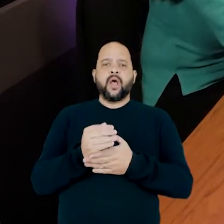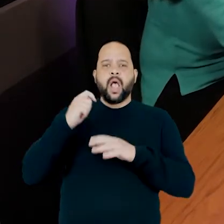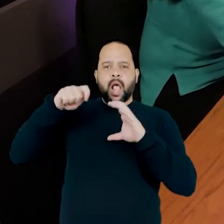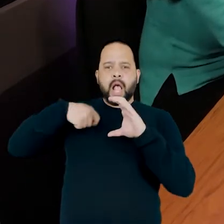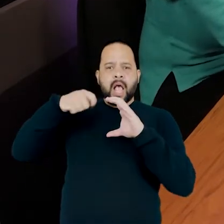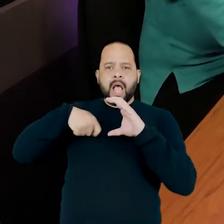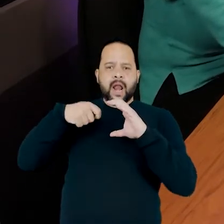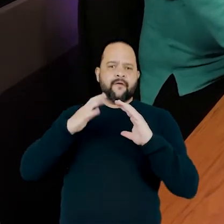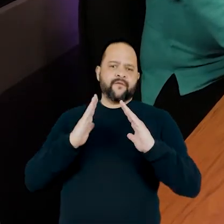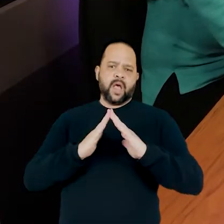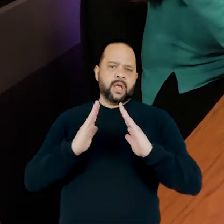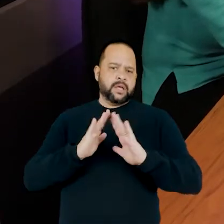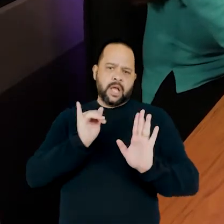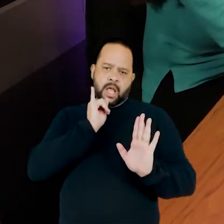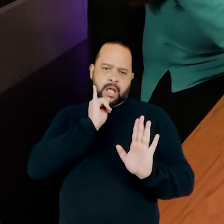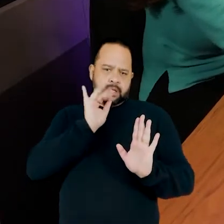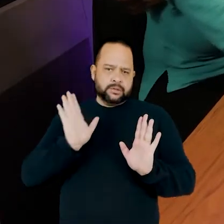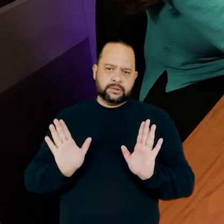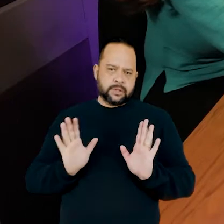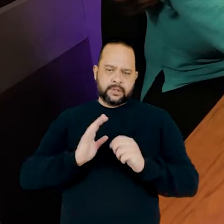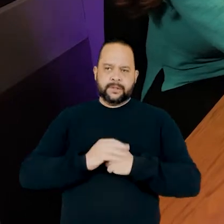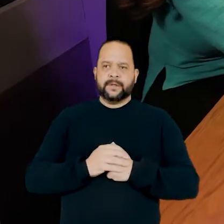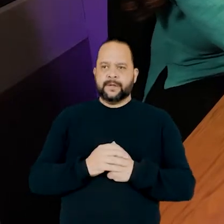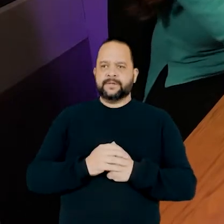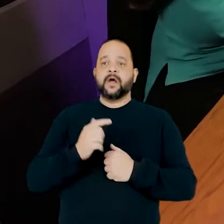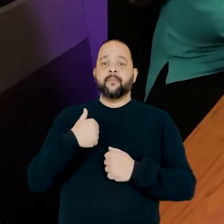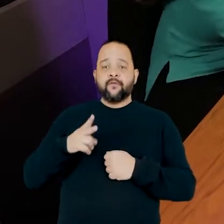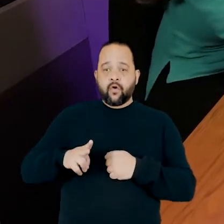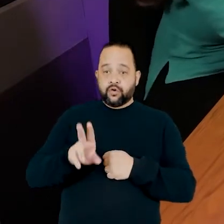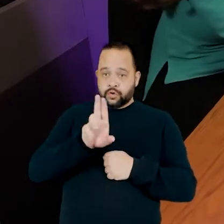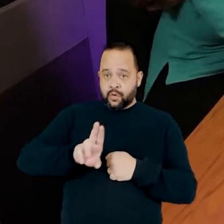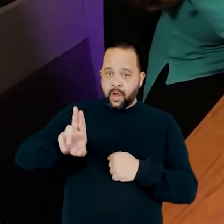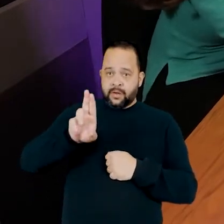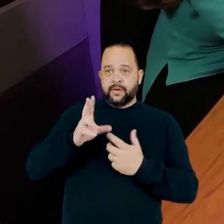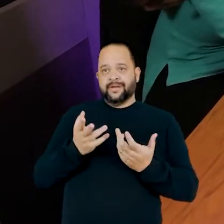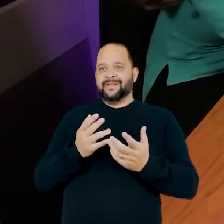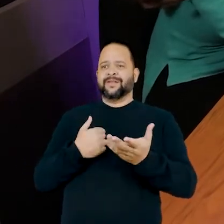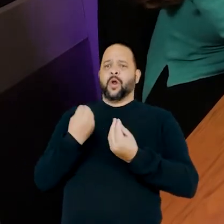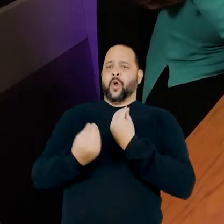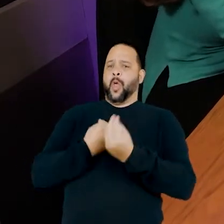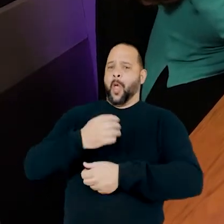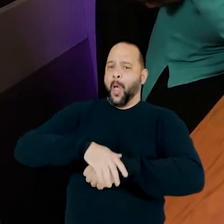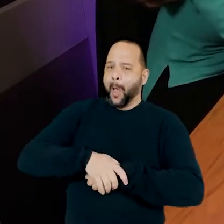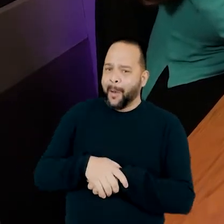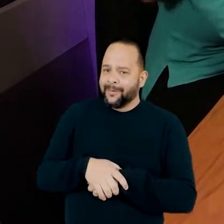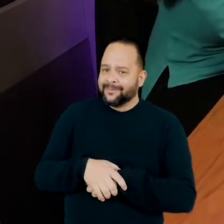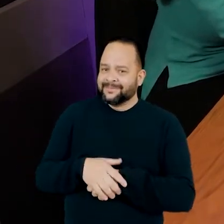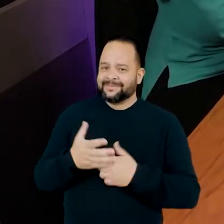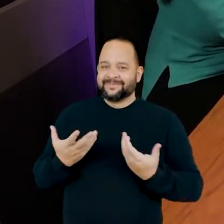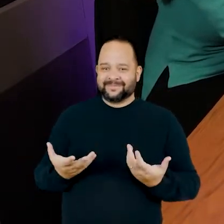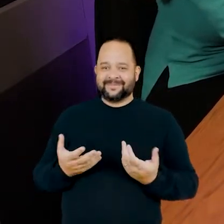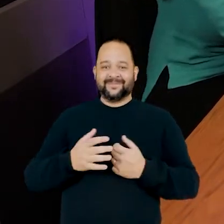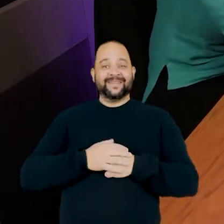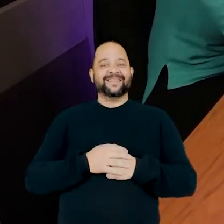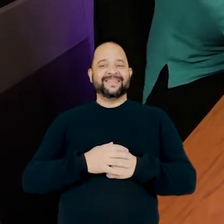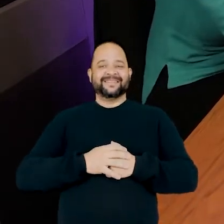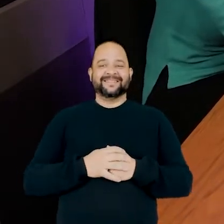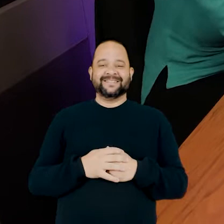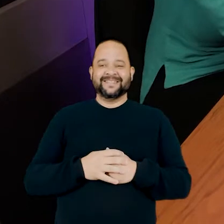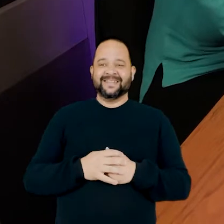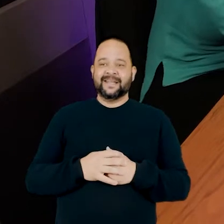ainda. Como assim? Como assim? continuar usando isso. É, eu fiquei preocupada aqui, eu falei, caramba, velho. Cuidado.